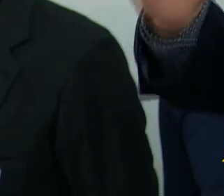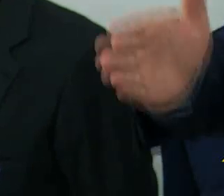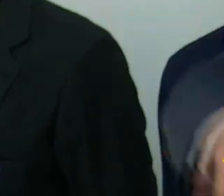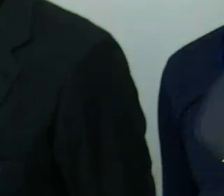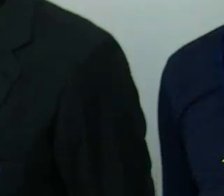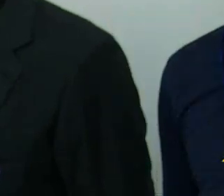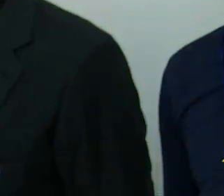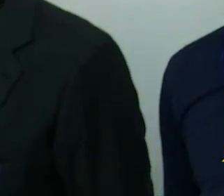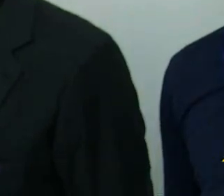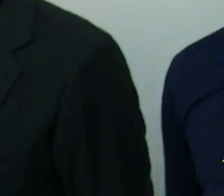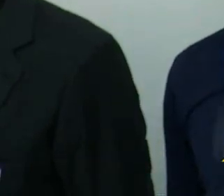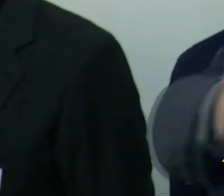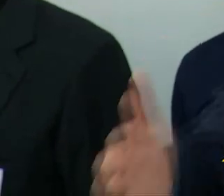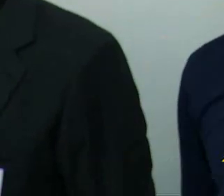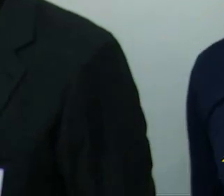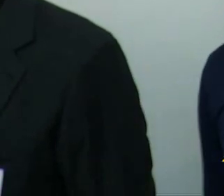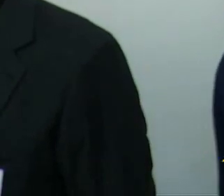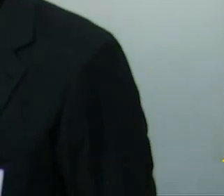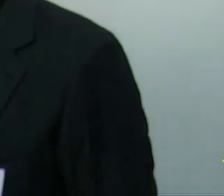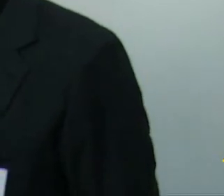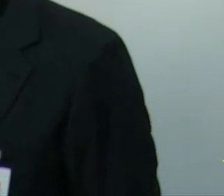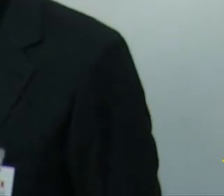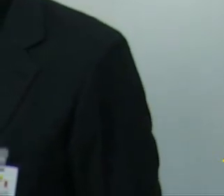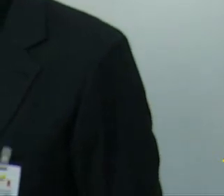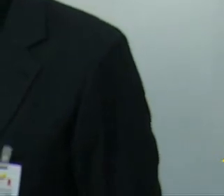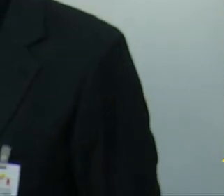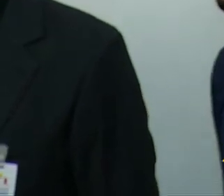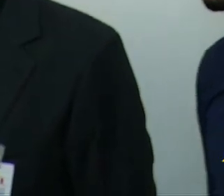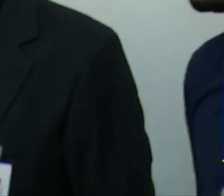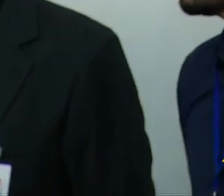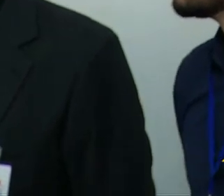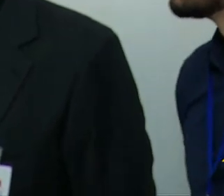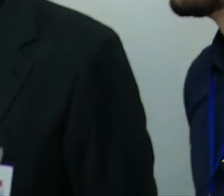Vereadora Iara e depois vereador Nenê Silvano. Por gentileza.